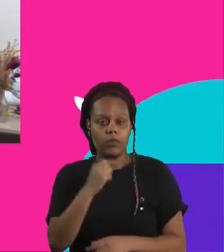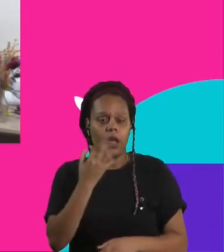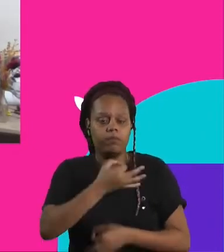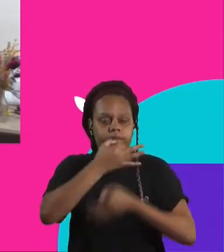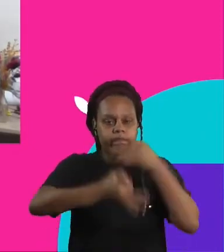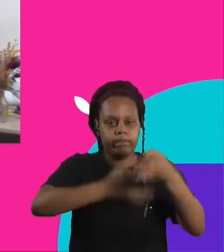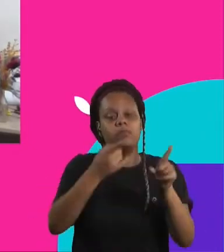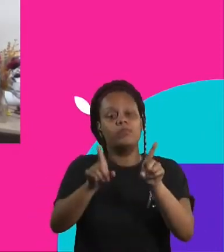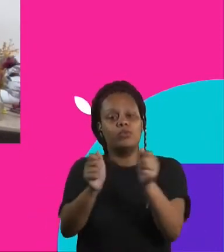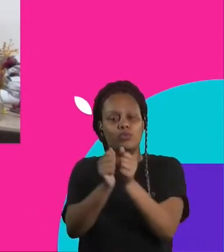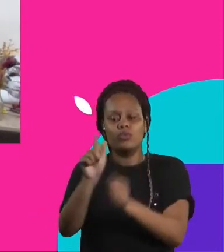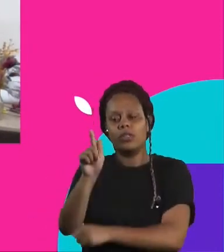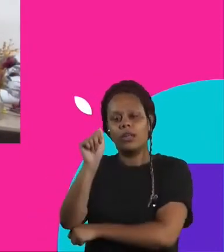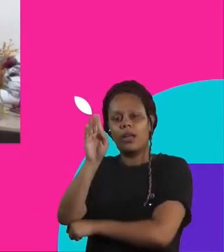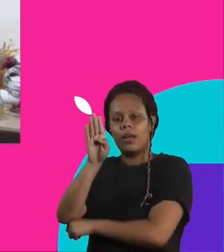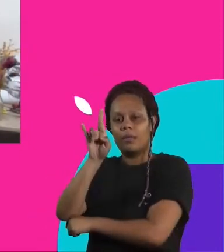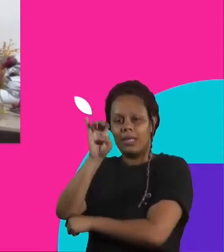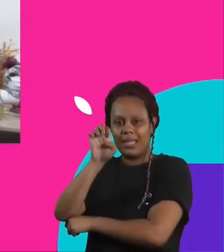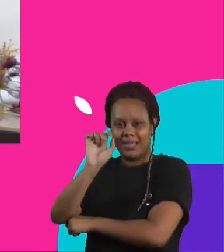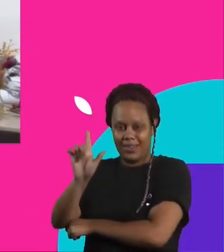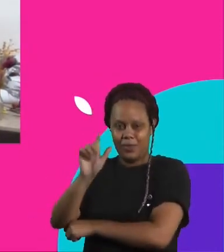aí, Gabriel também.